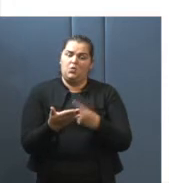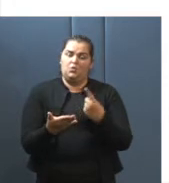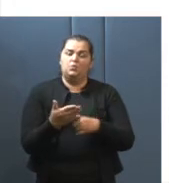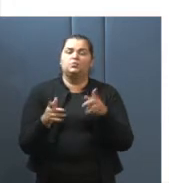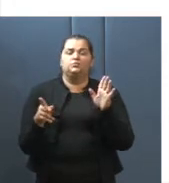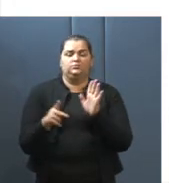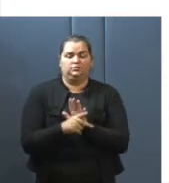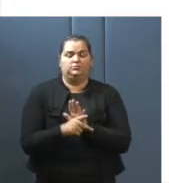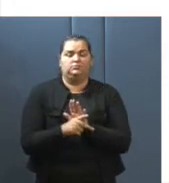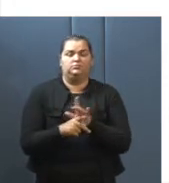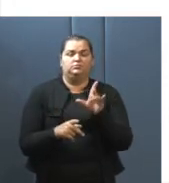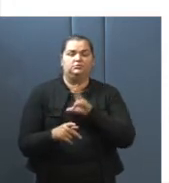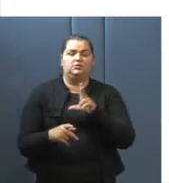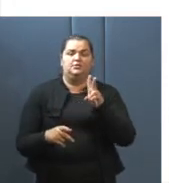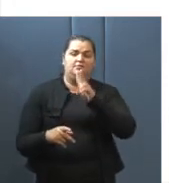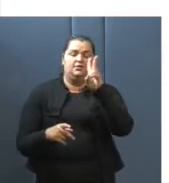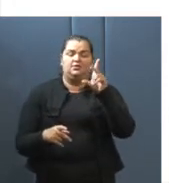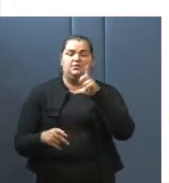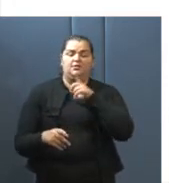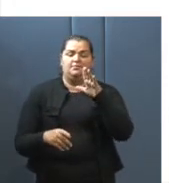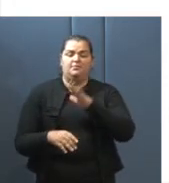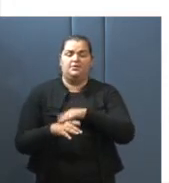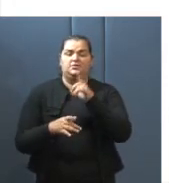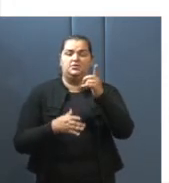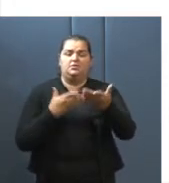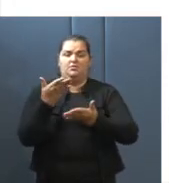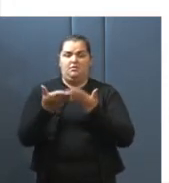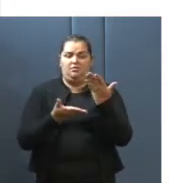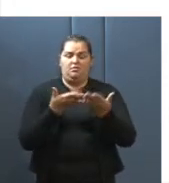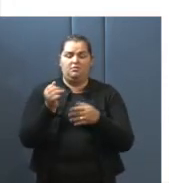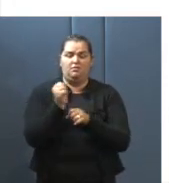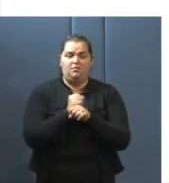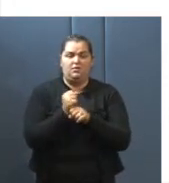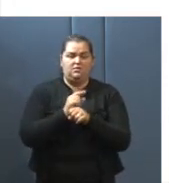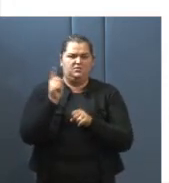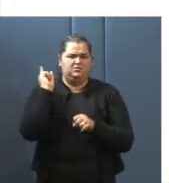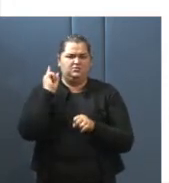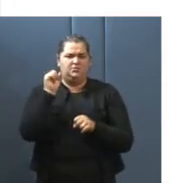firmados de valor mais relevantes que data ainda daquela década de 80,